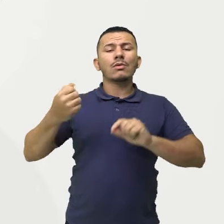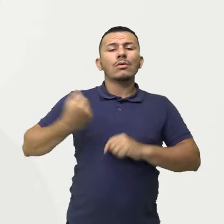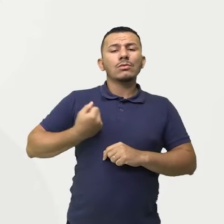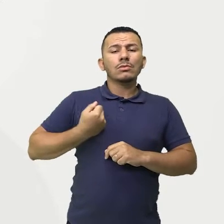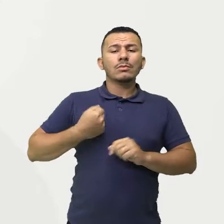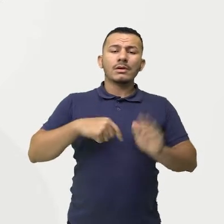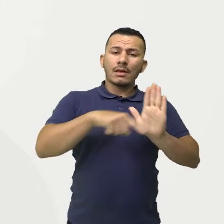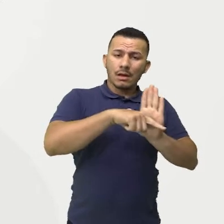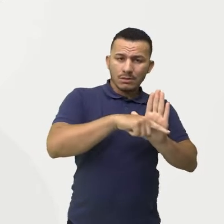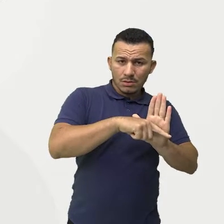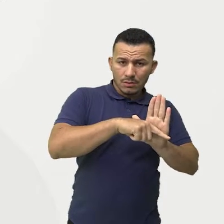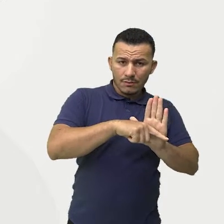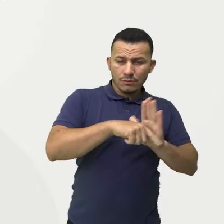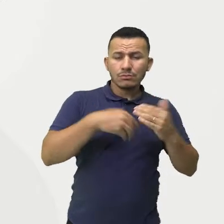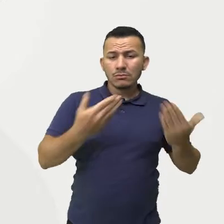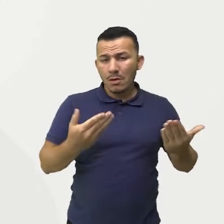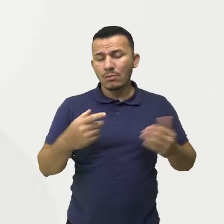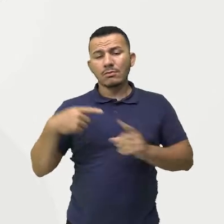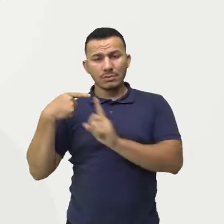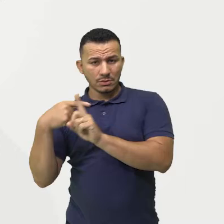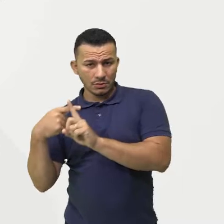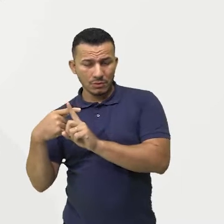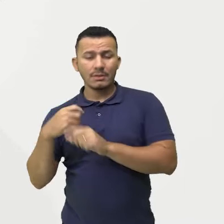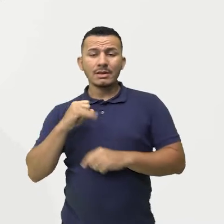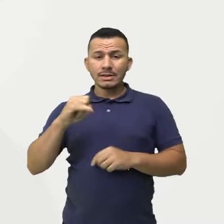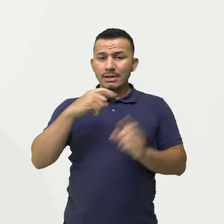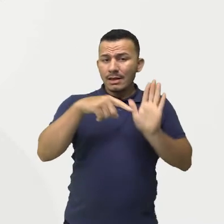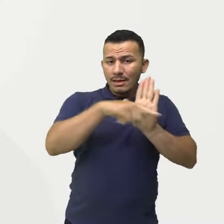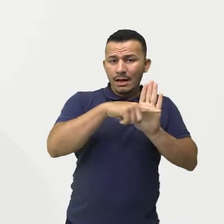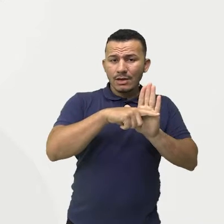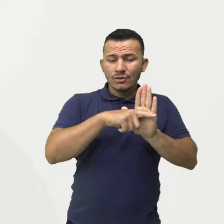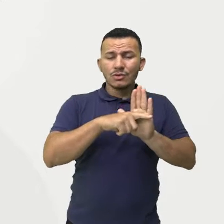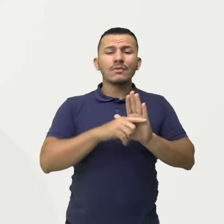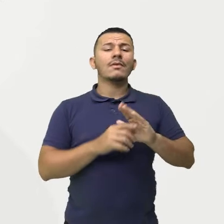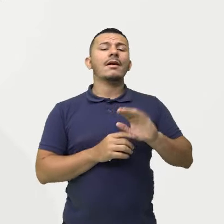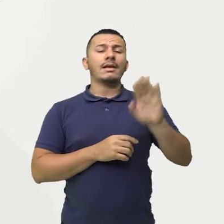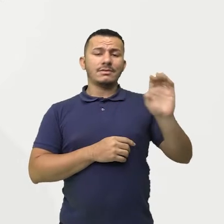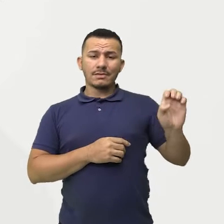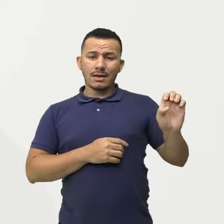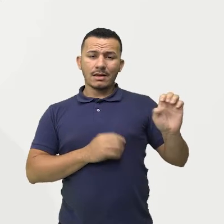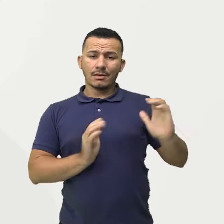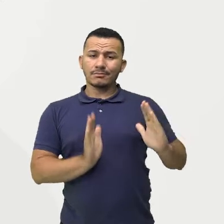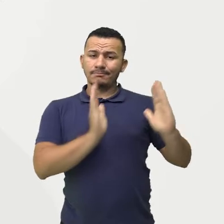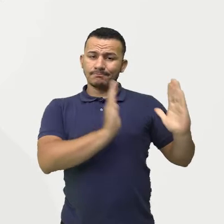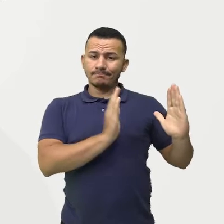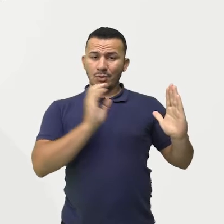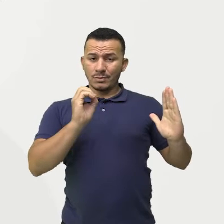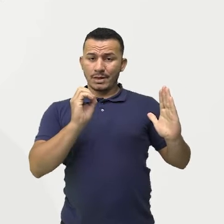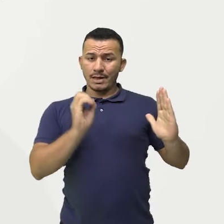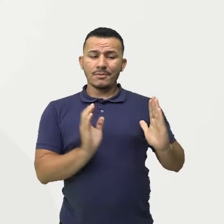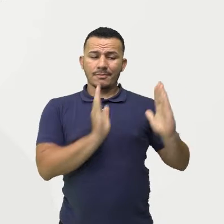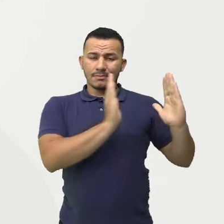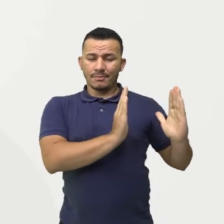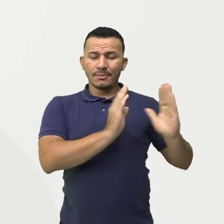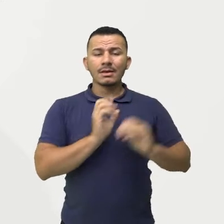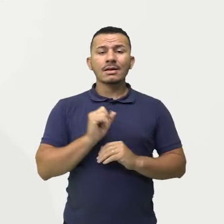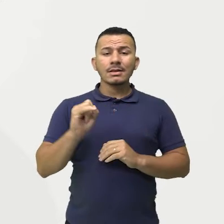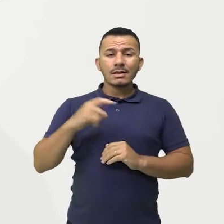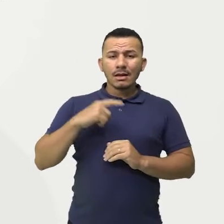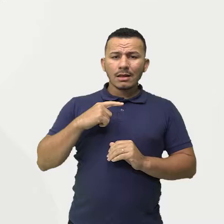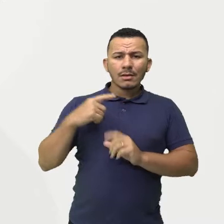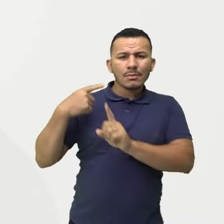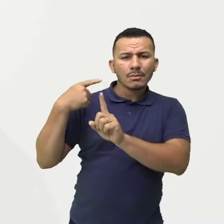números negativos, esses números irão ficar à esquerda. Se forem